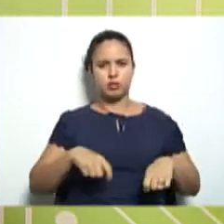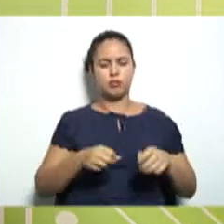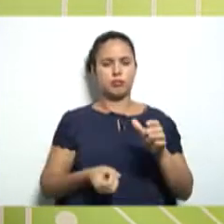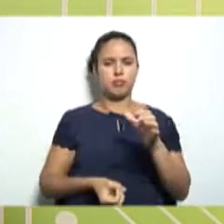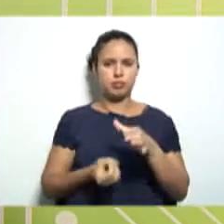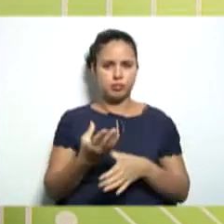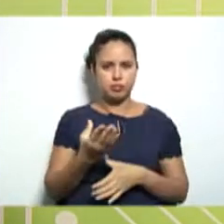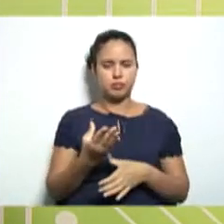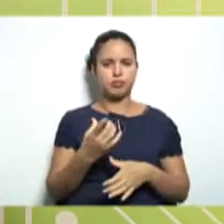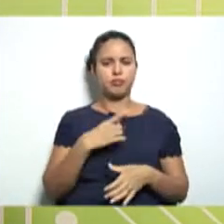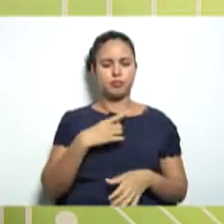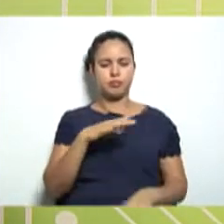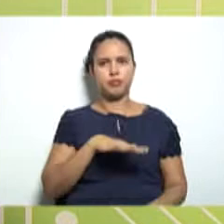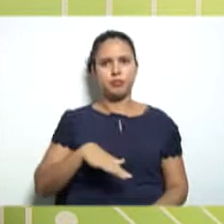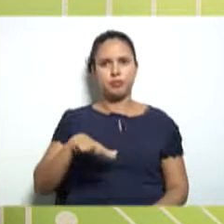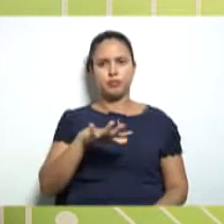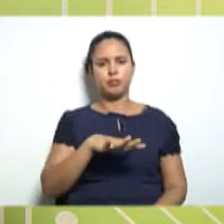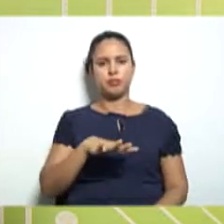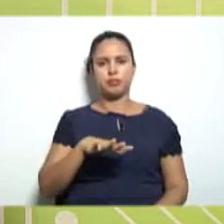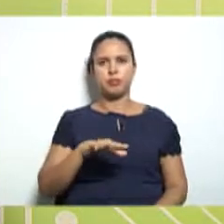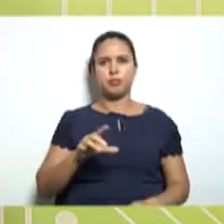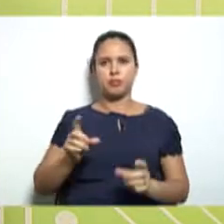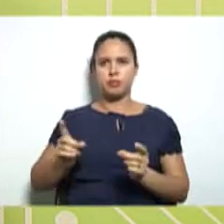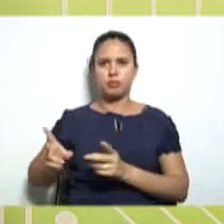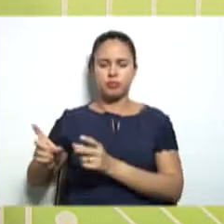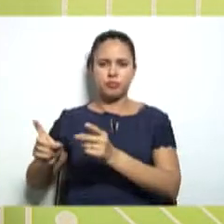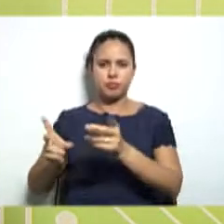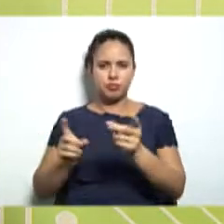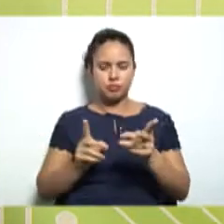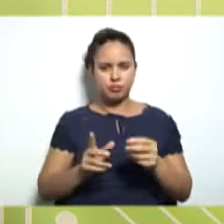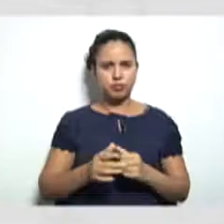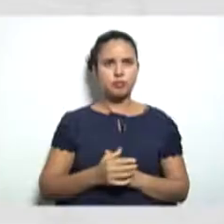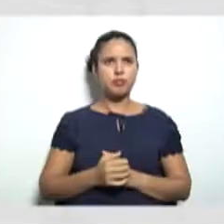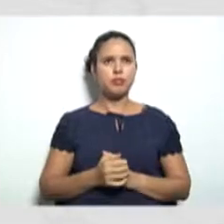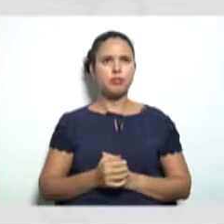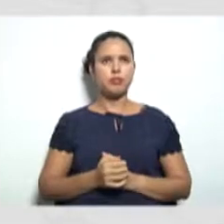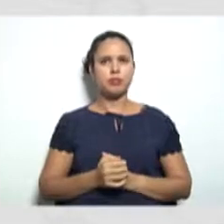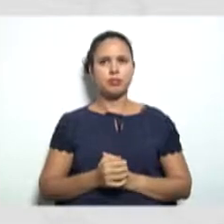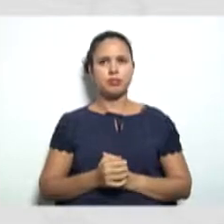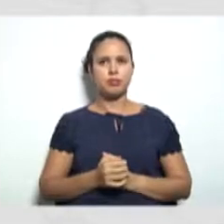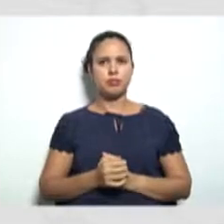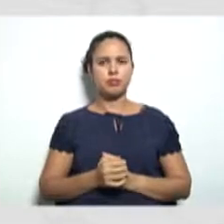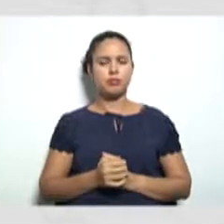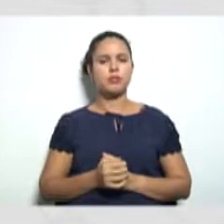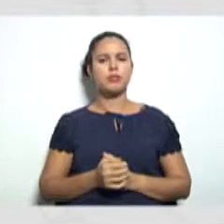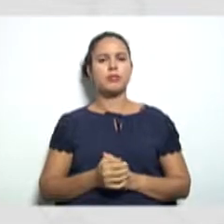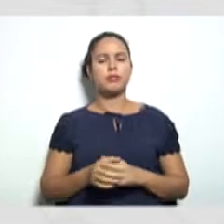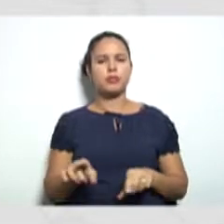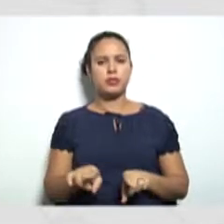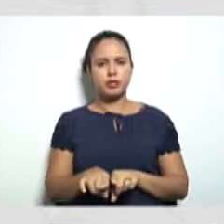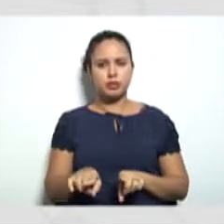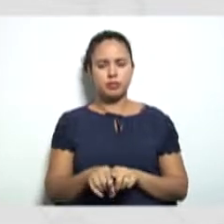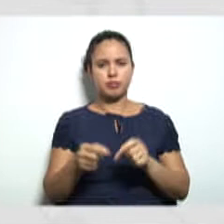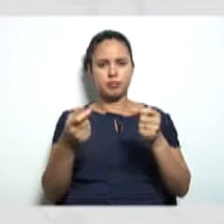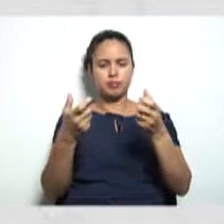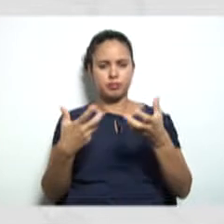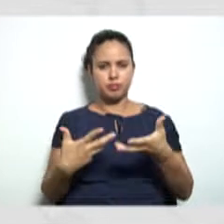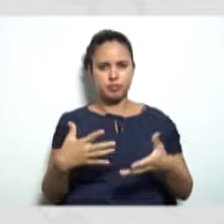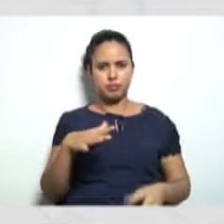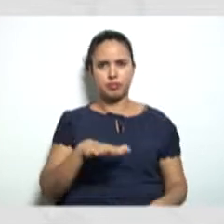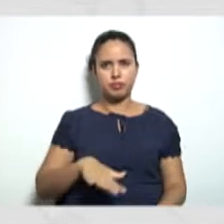um espaço aí no mercado. Bom, depois de falar um pouquinho sobre o ramo especial, nós falamos um pouquinho do ramo de